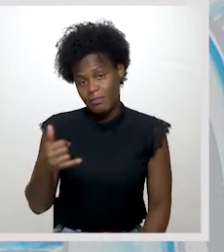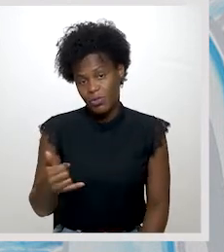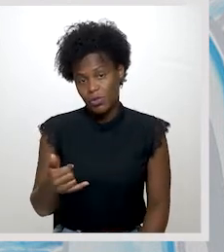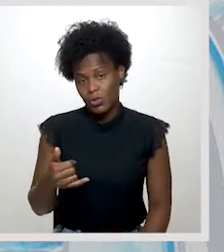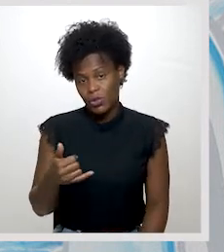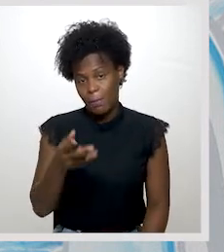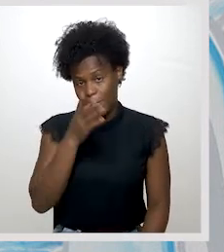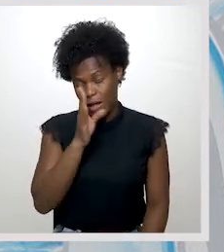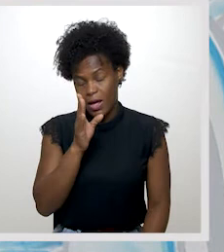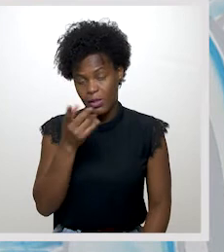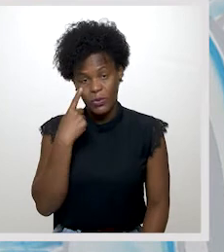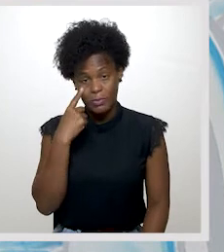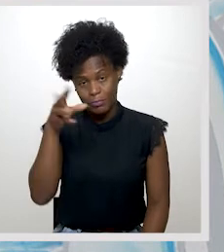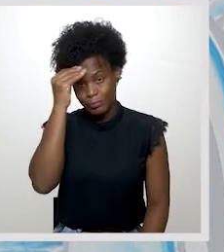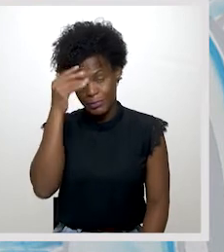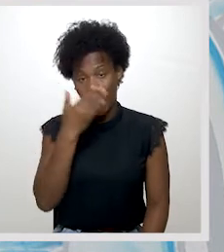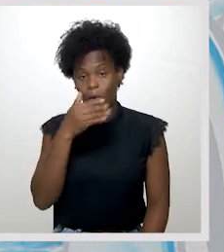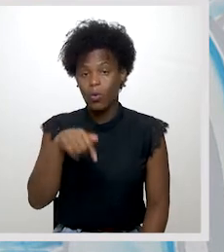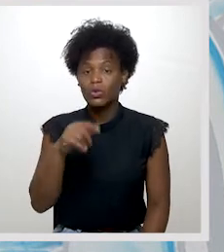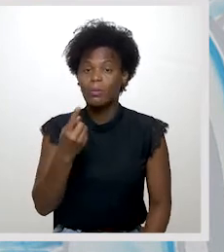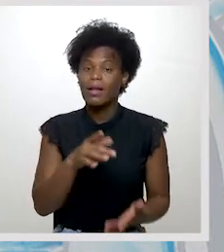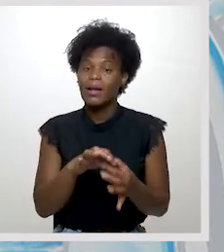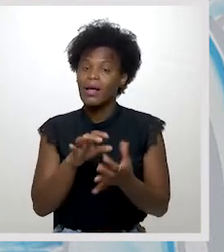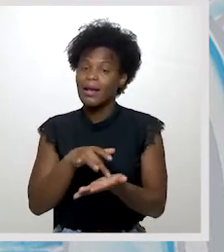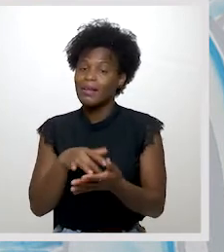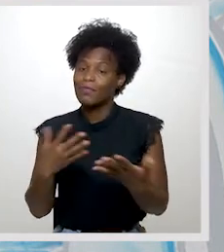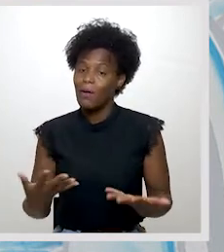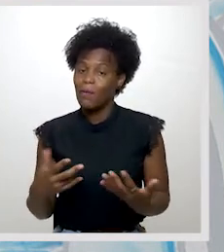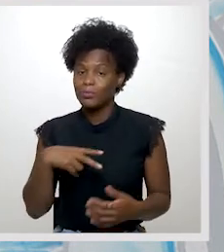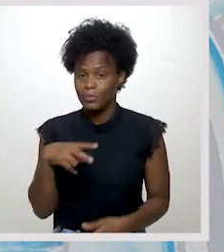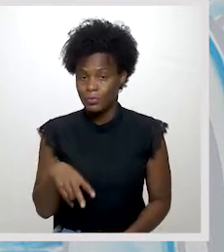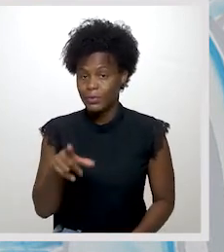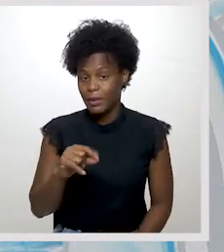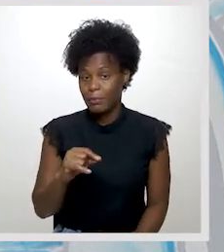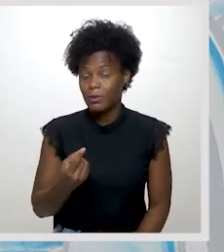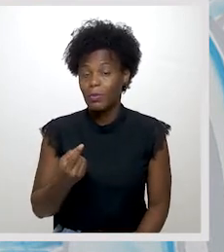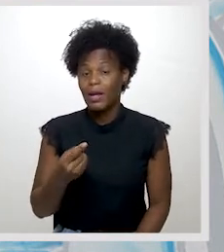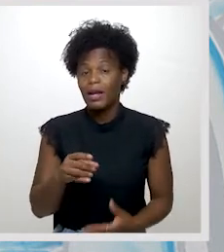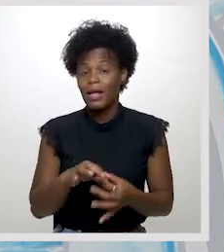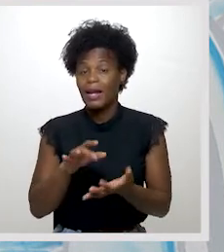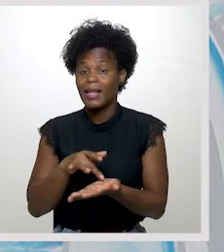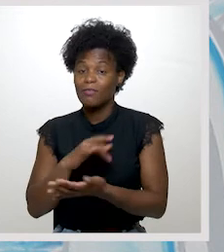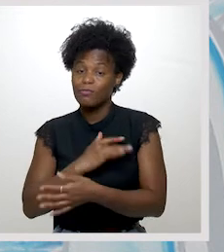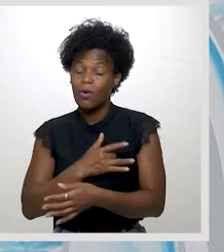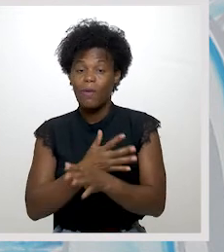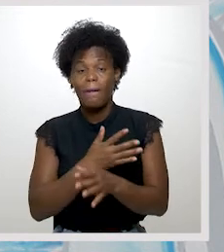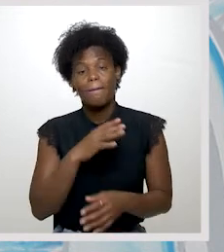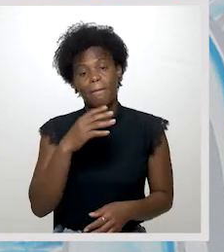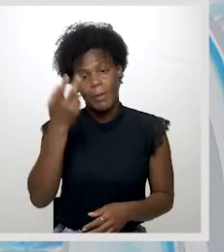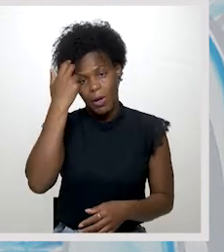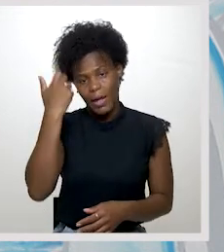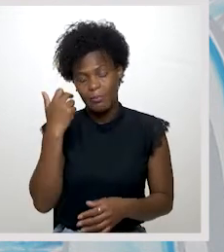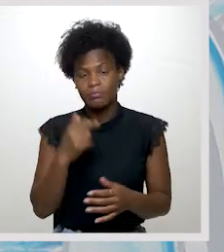e aplicar os conhecimentos adquiridos na aula de hoje sobre a literatura contemporânea portuguesa e também sobre o romance Memorial do